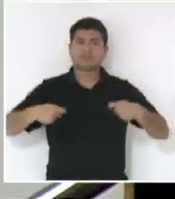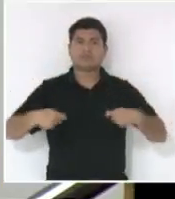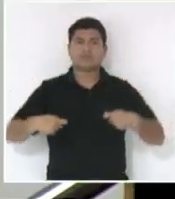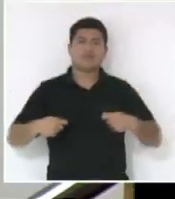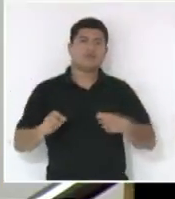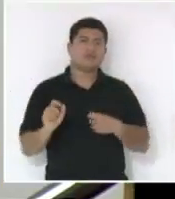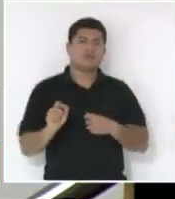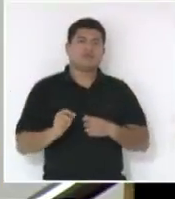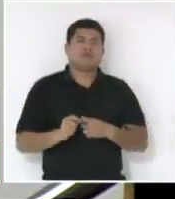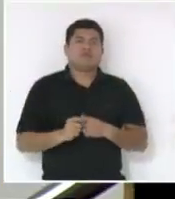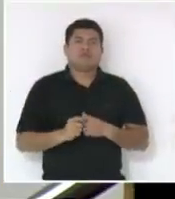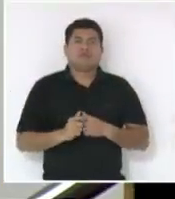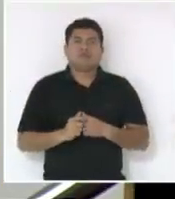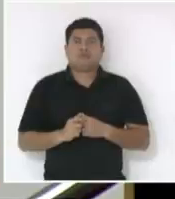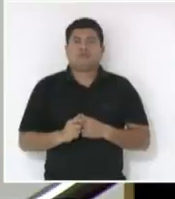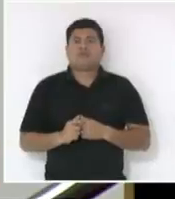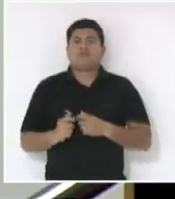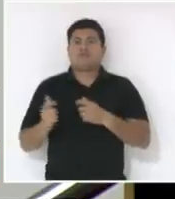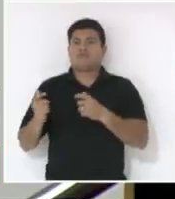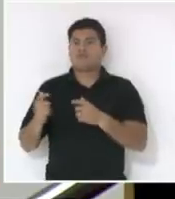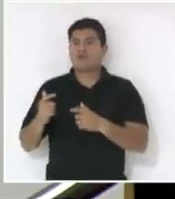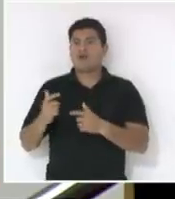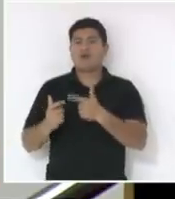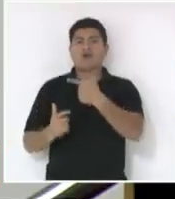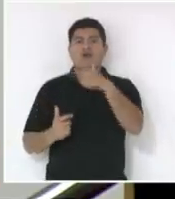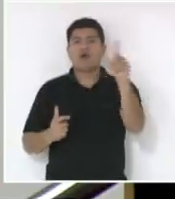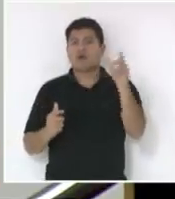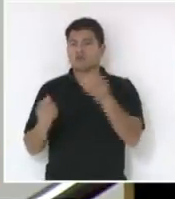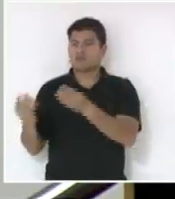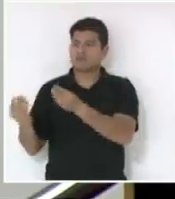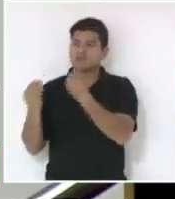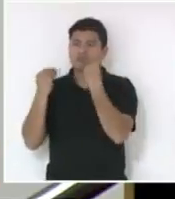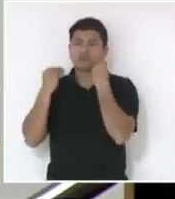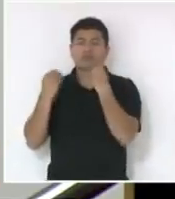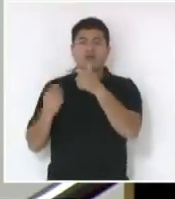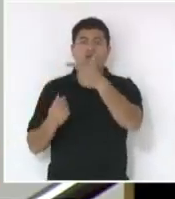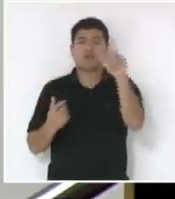tem que dar lugar para colocar todas essas pessoas.